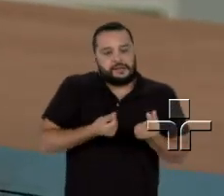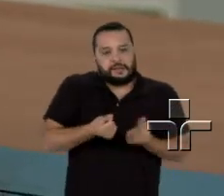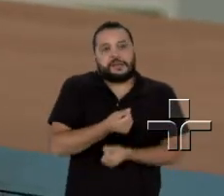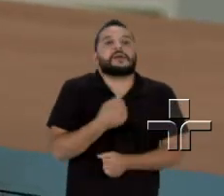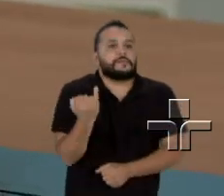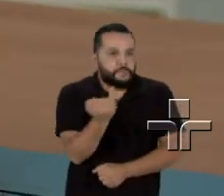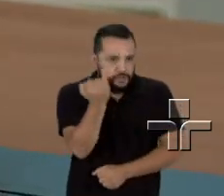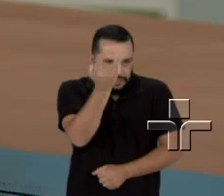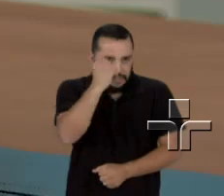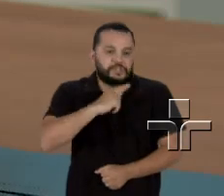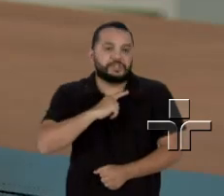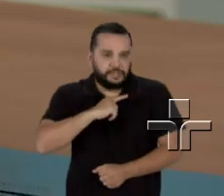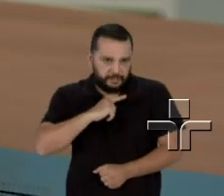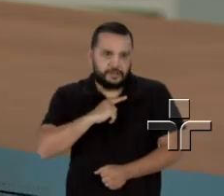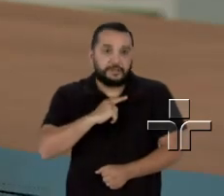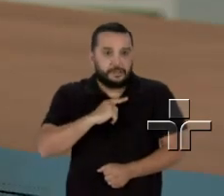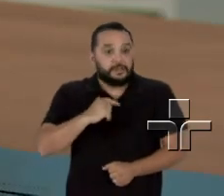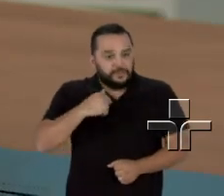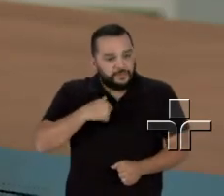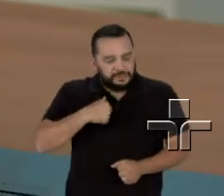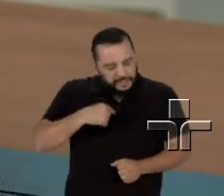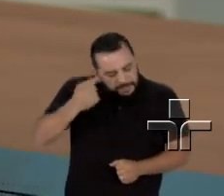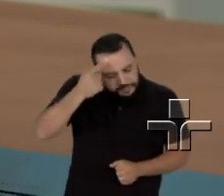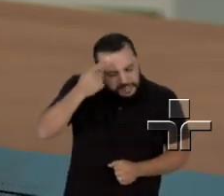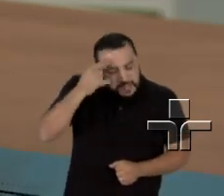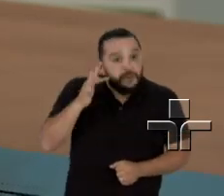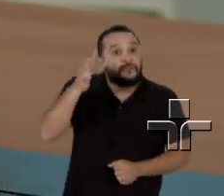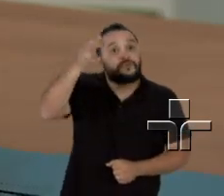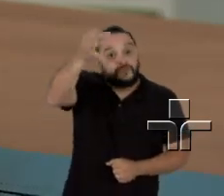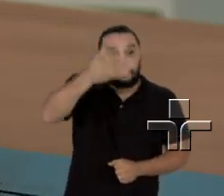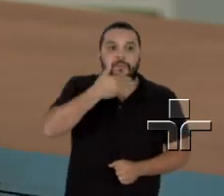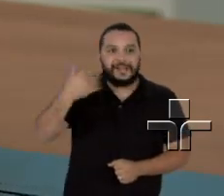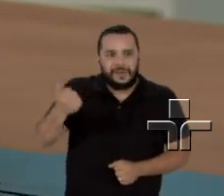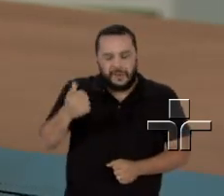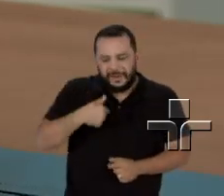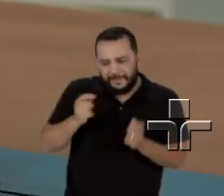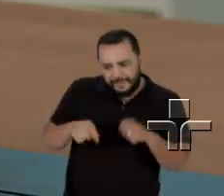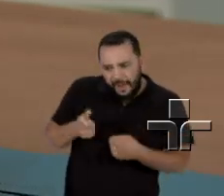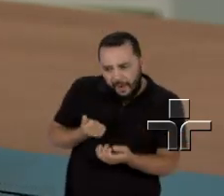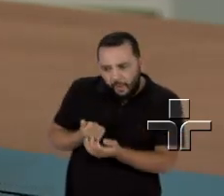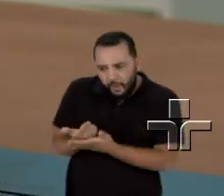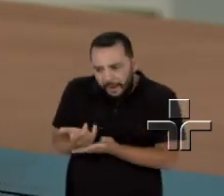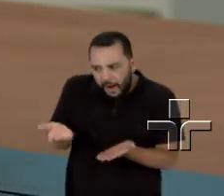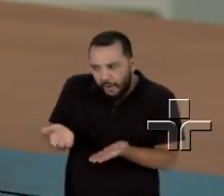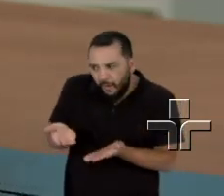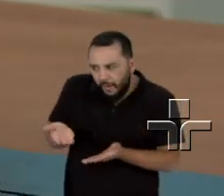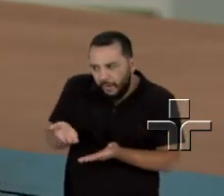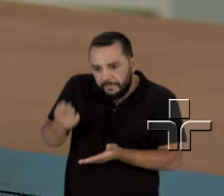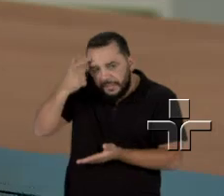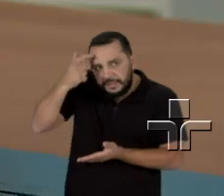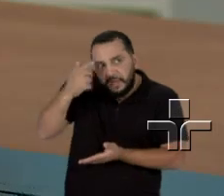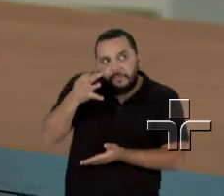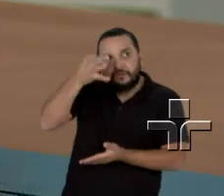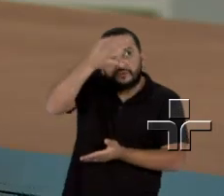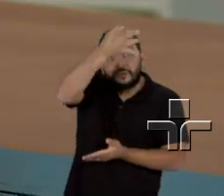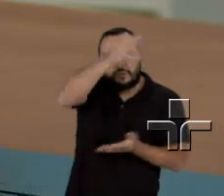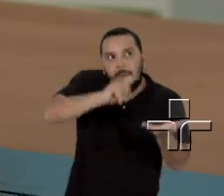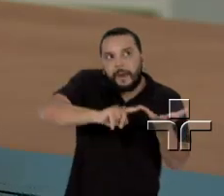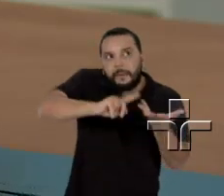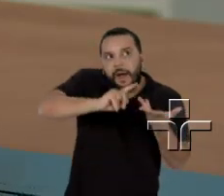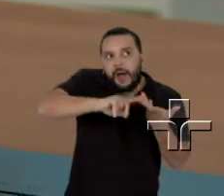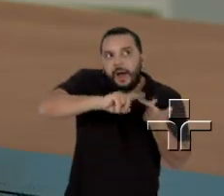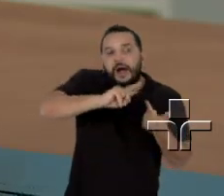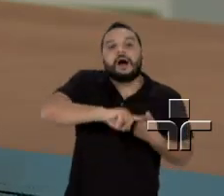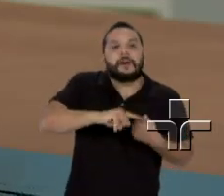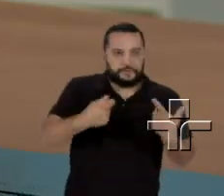longe você olha melhor não dá pra você falar será que eu posso comprar essa coisinha que sem olhar o restante então